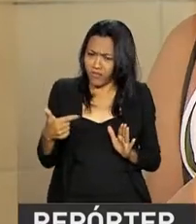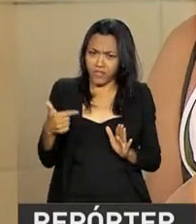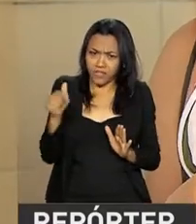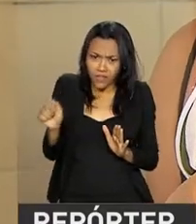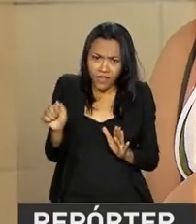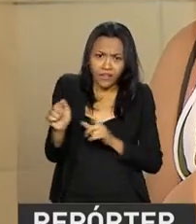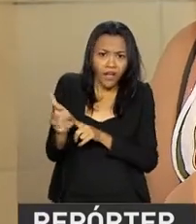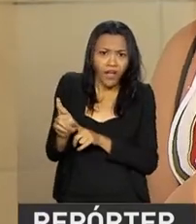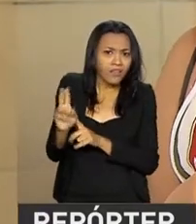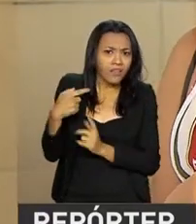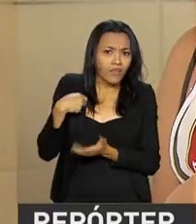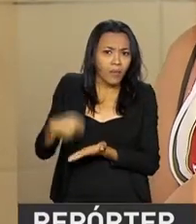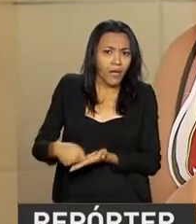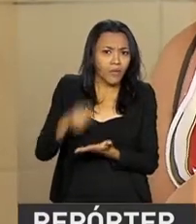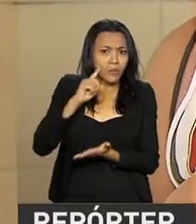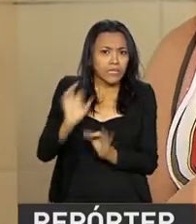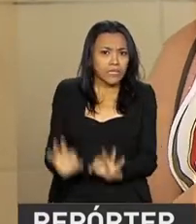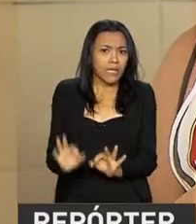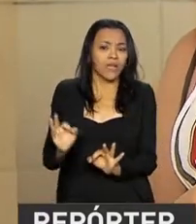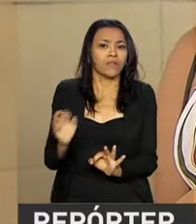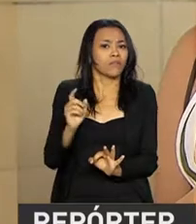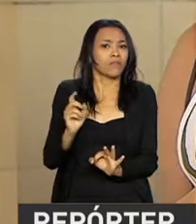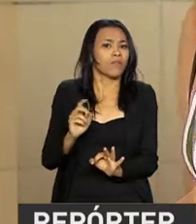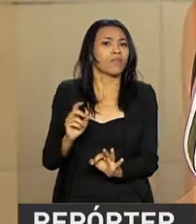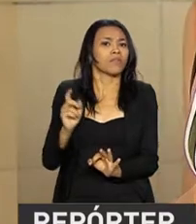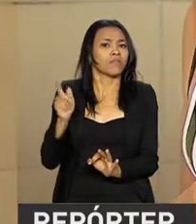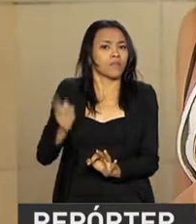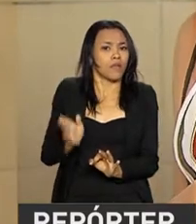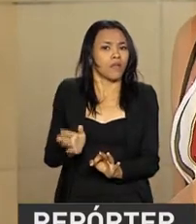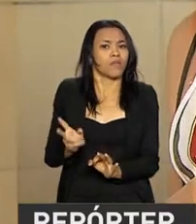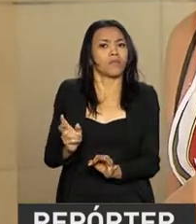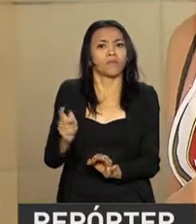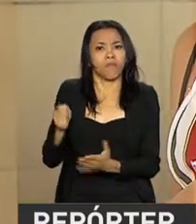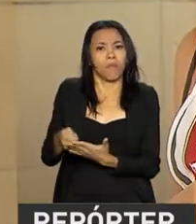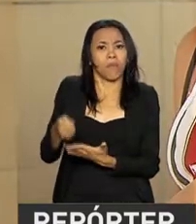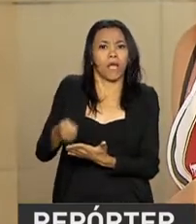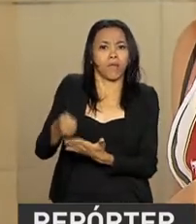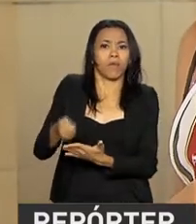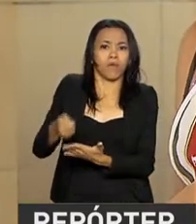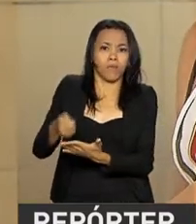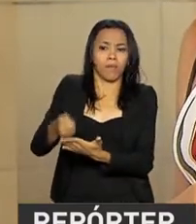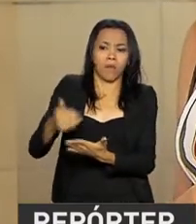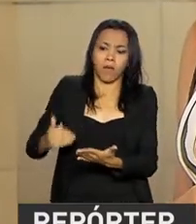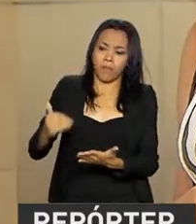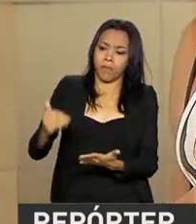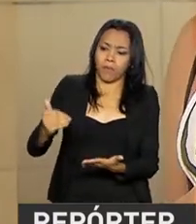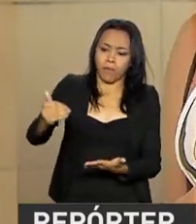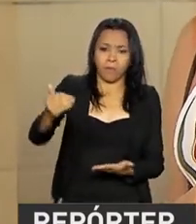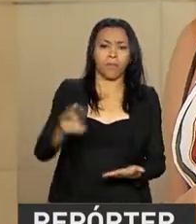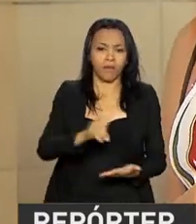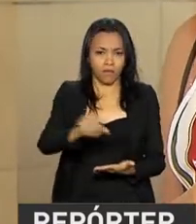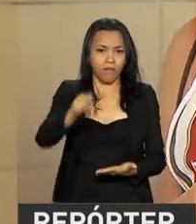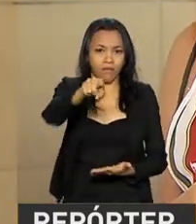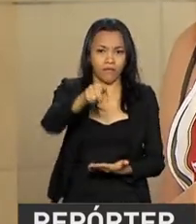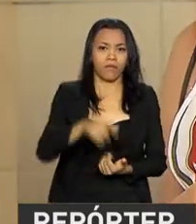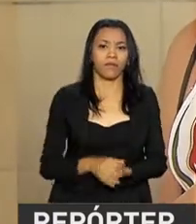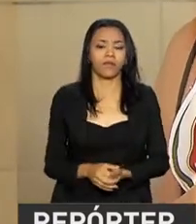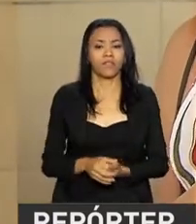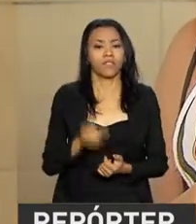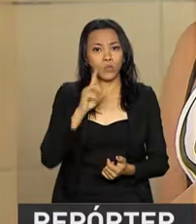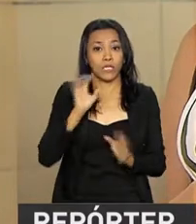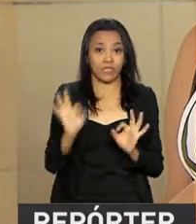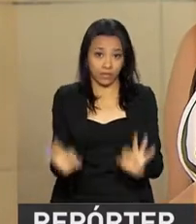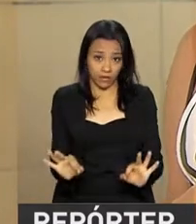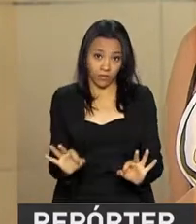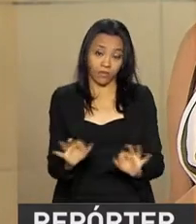sempre do dia certo nunca a frente não tem condições num agitado minha vida então sempre já se a